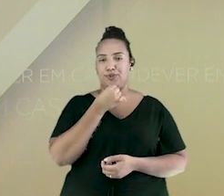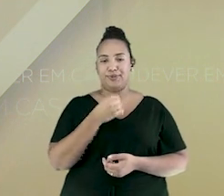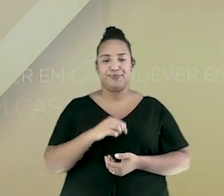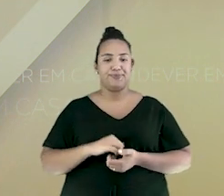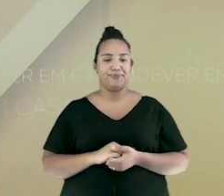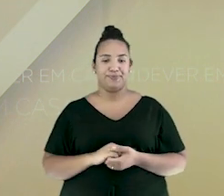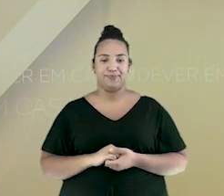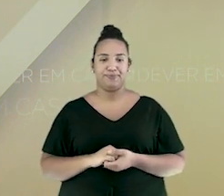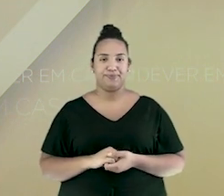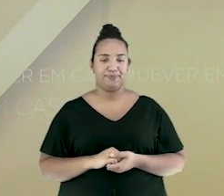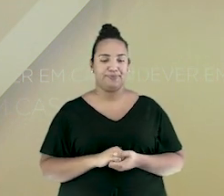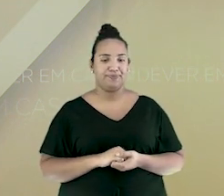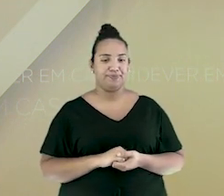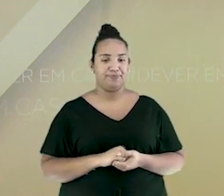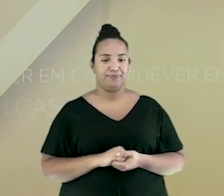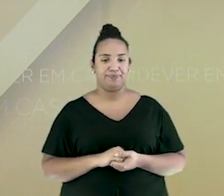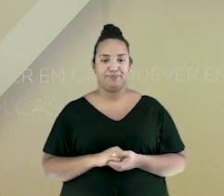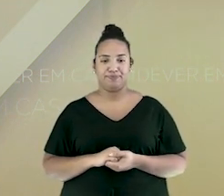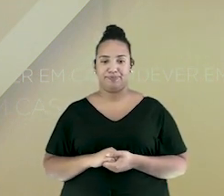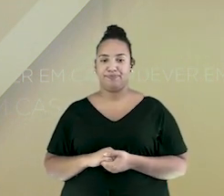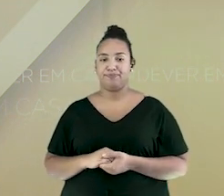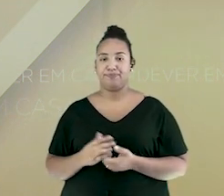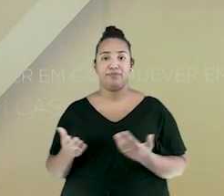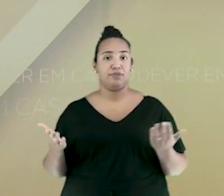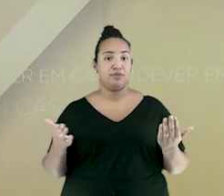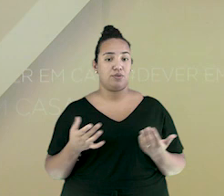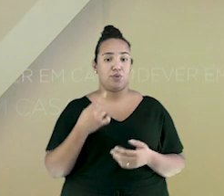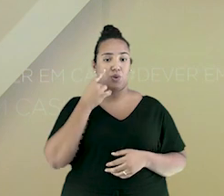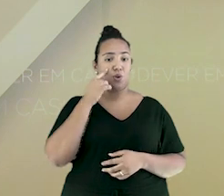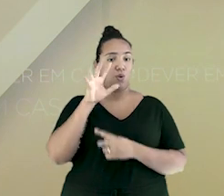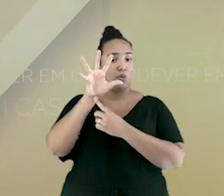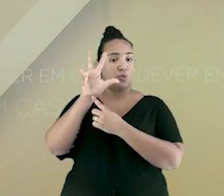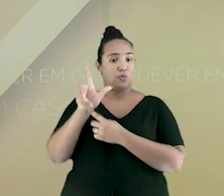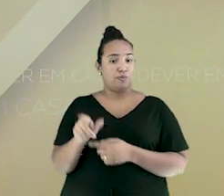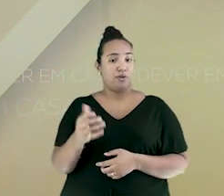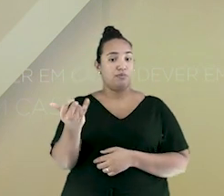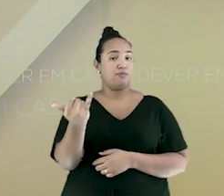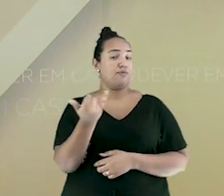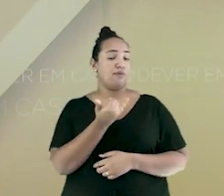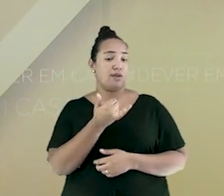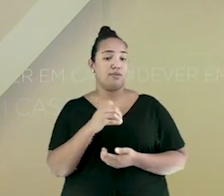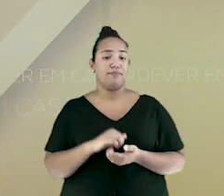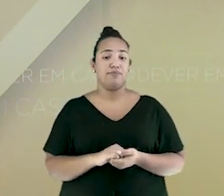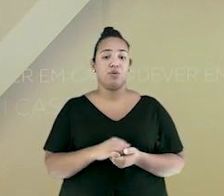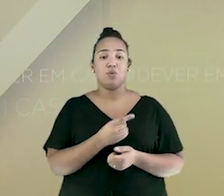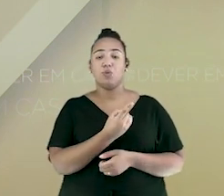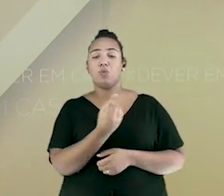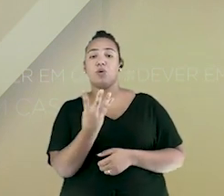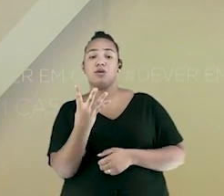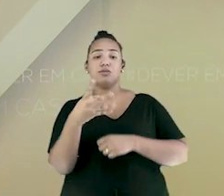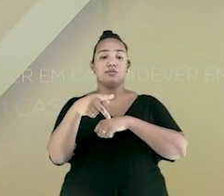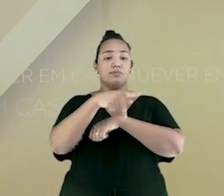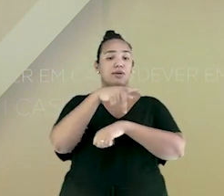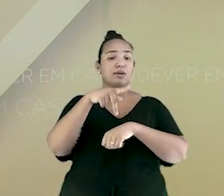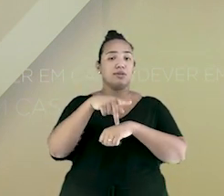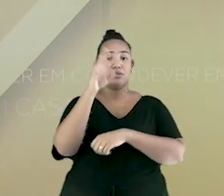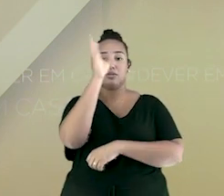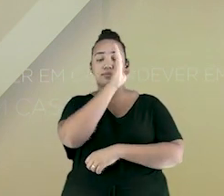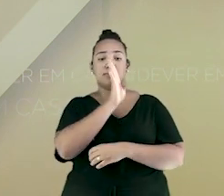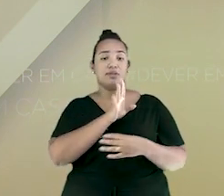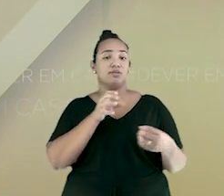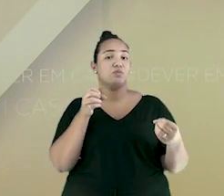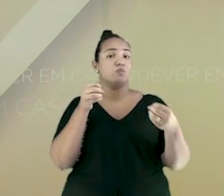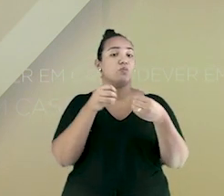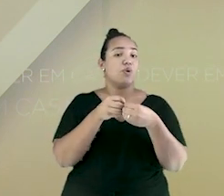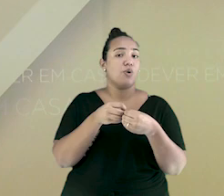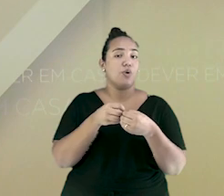palavras femininas. Agora, observe o mapa e diga: com quantos países o Brasil